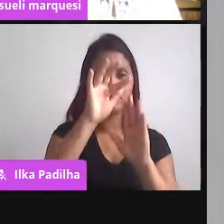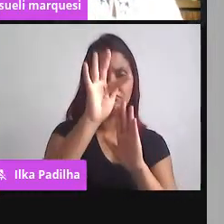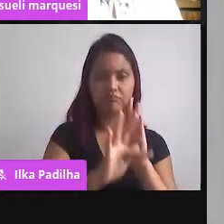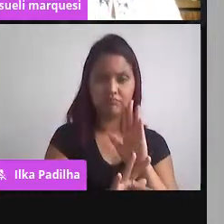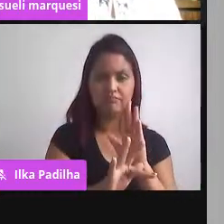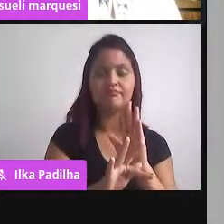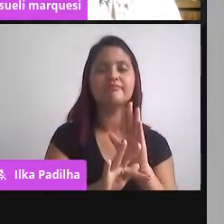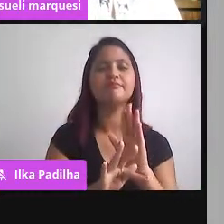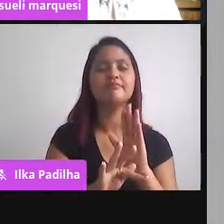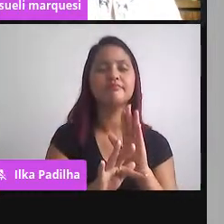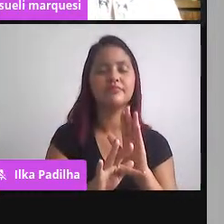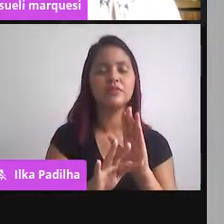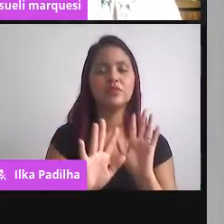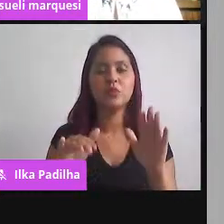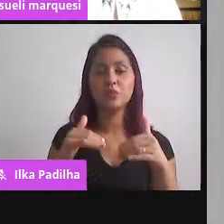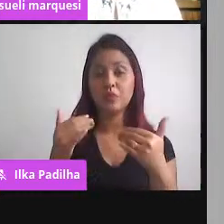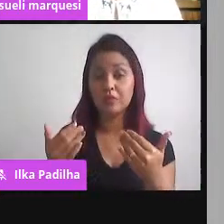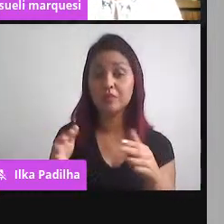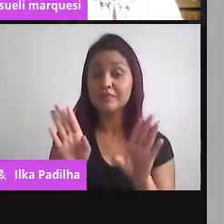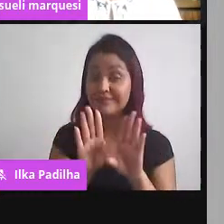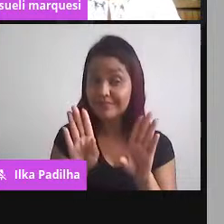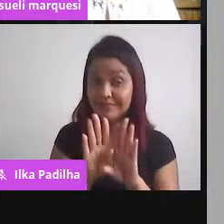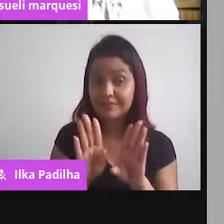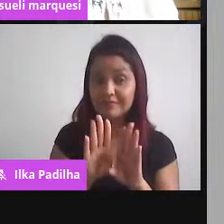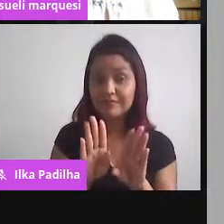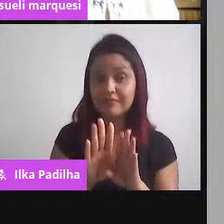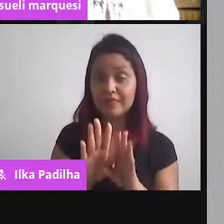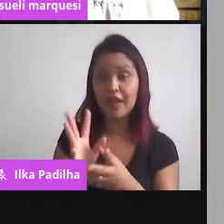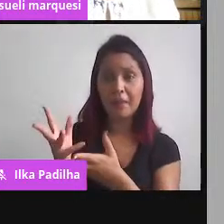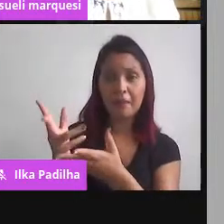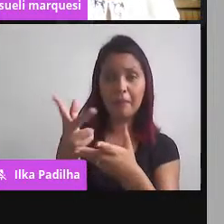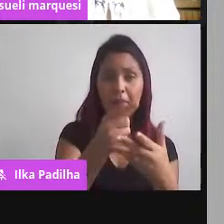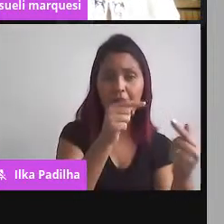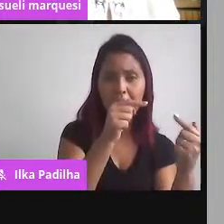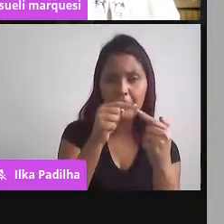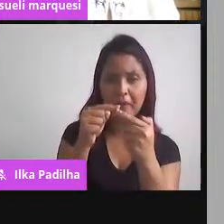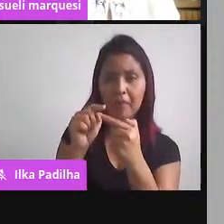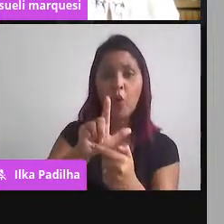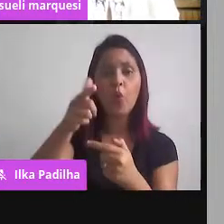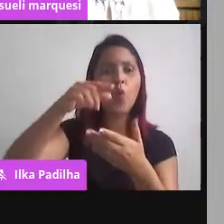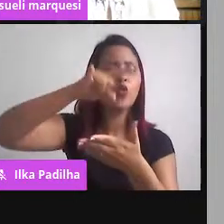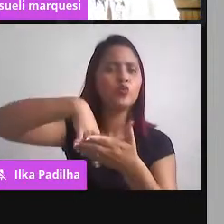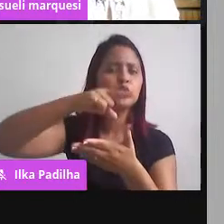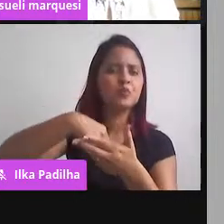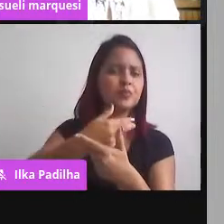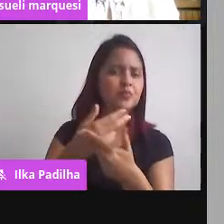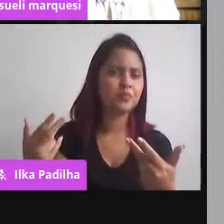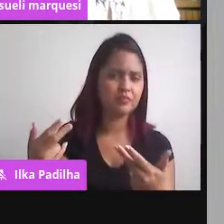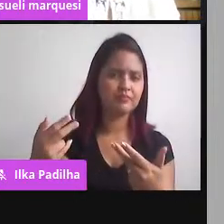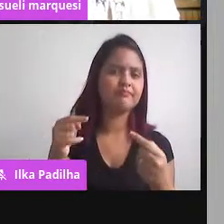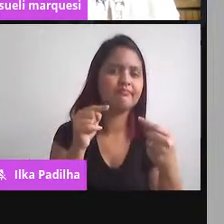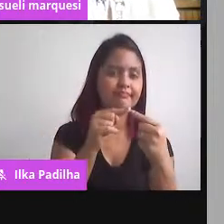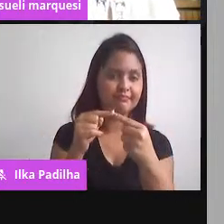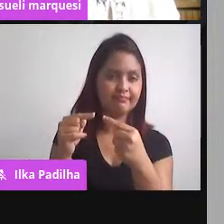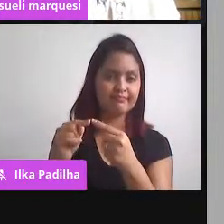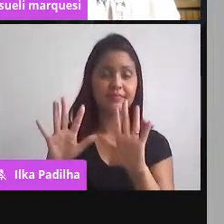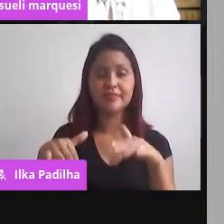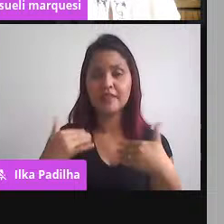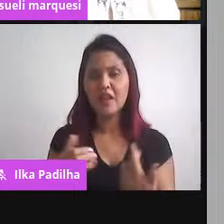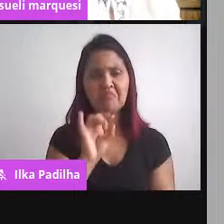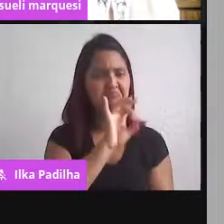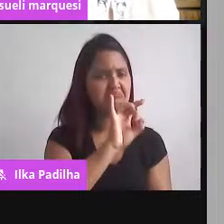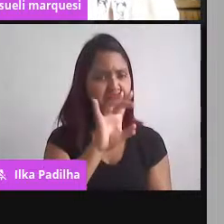interfaces podiam ser estabelecidas com outros documentos. Aqui, cada colega teve uma